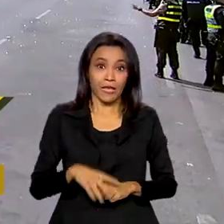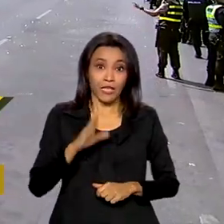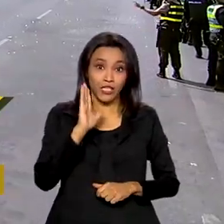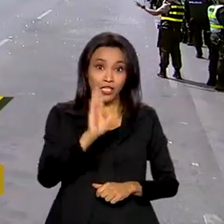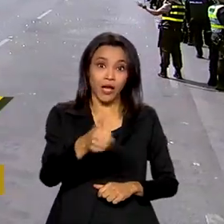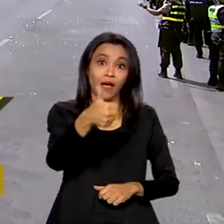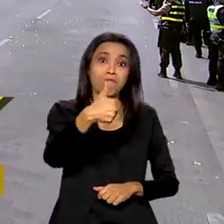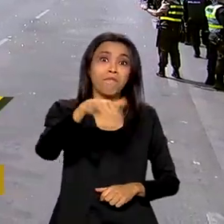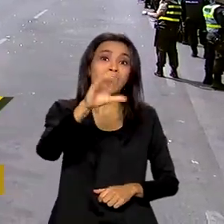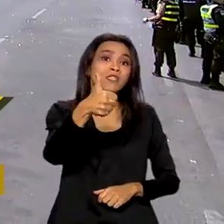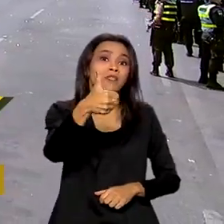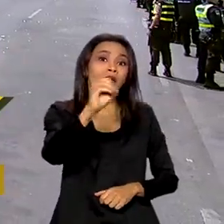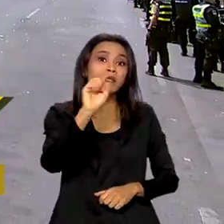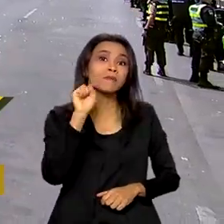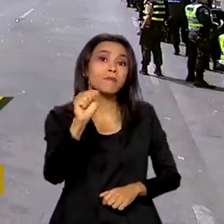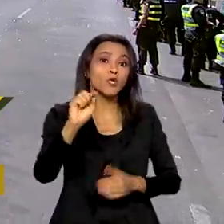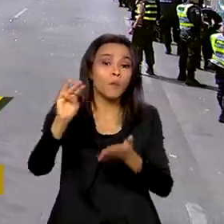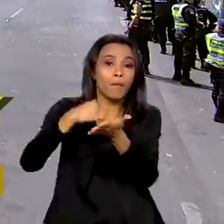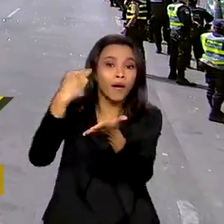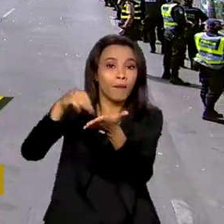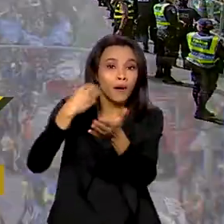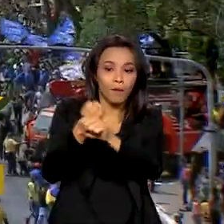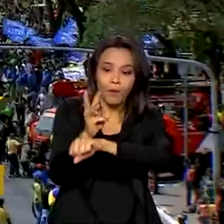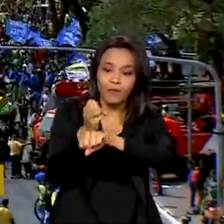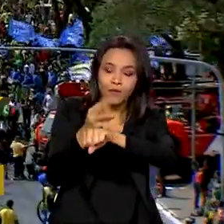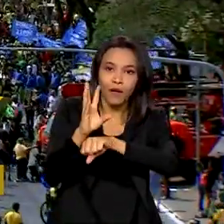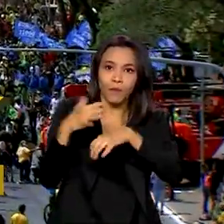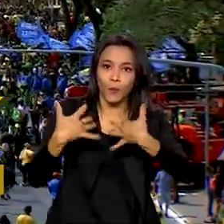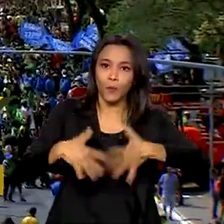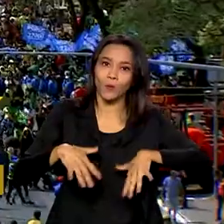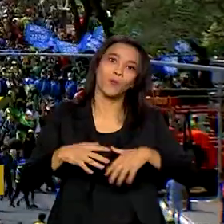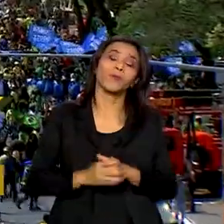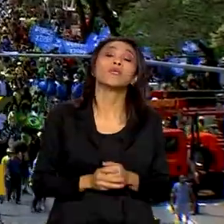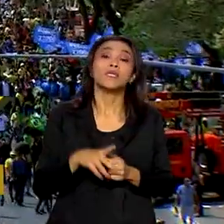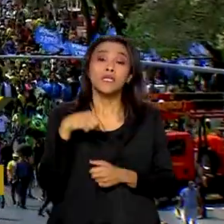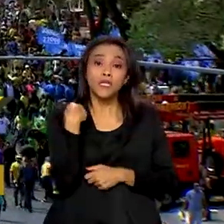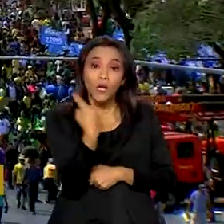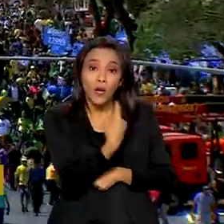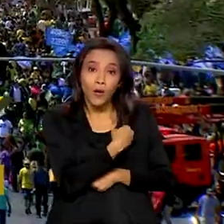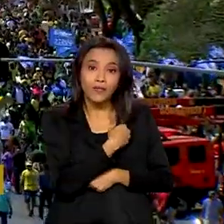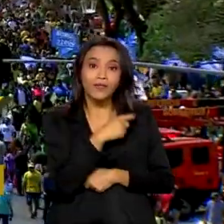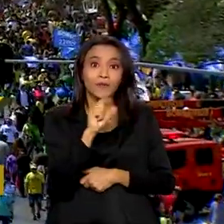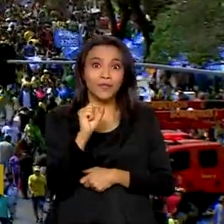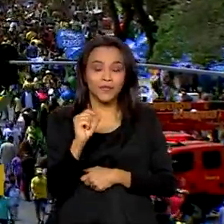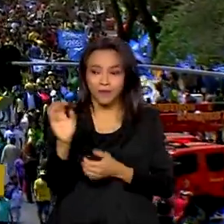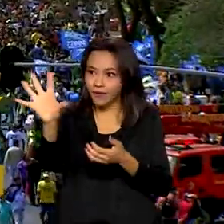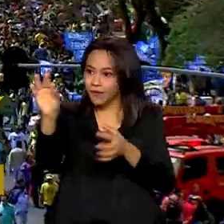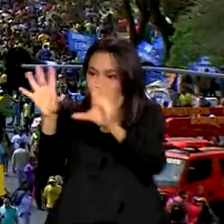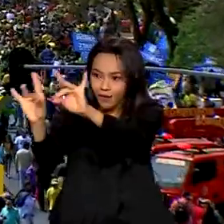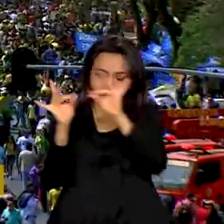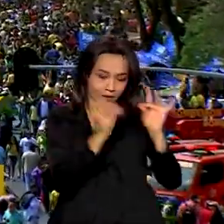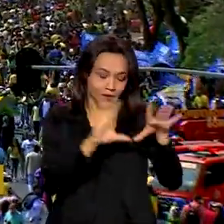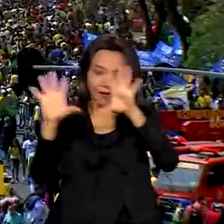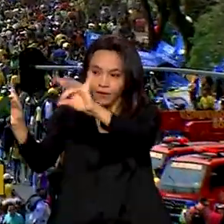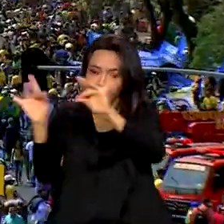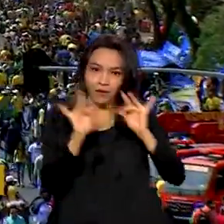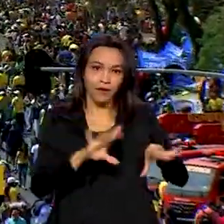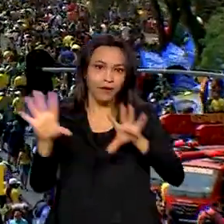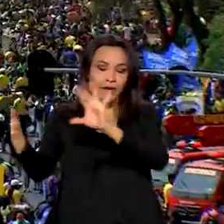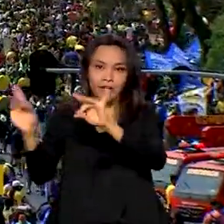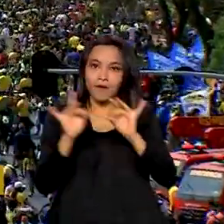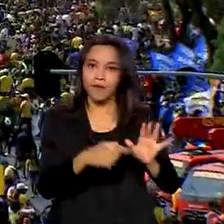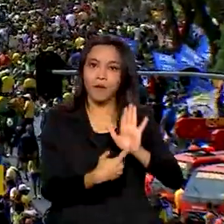mil mensagens pelo WhatsApp até aqui e a gente tem colocado aí o máximo possível, né, das mensagens que a gente